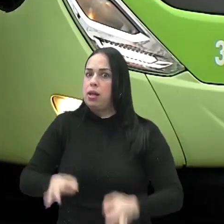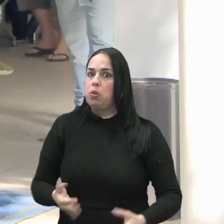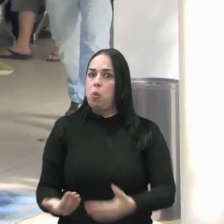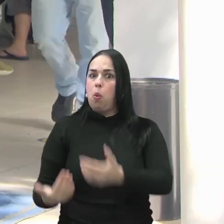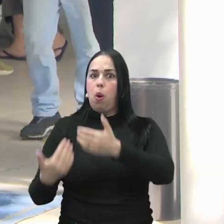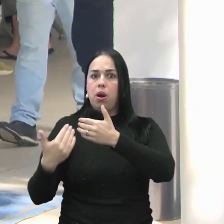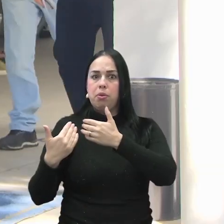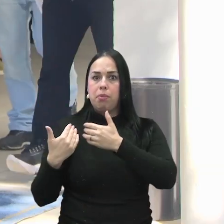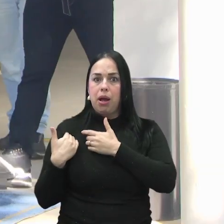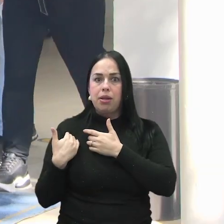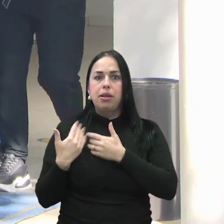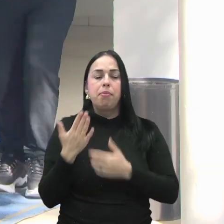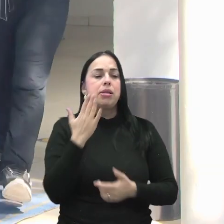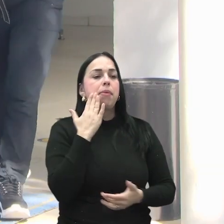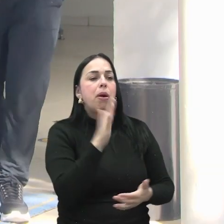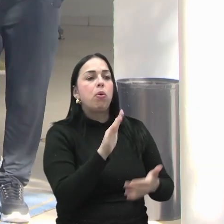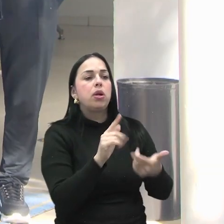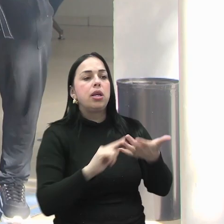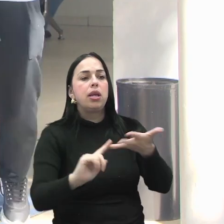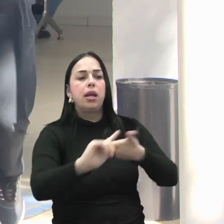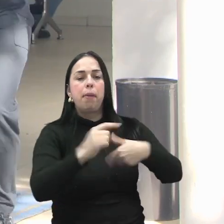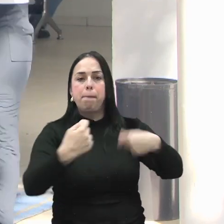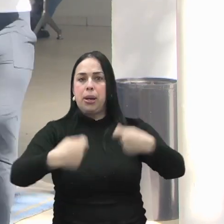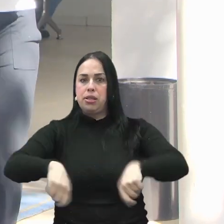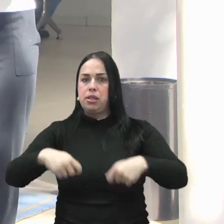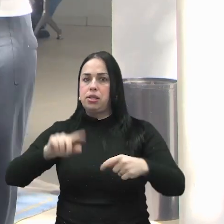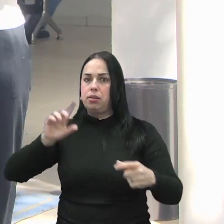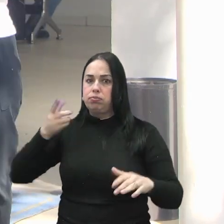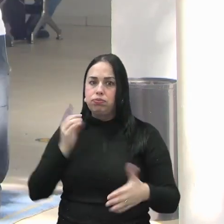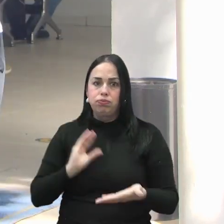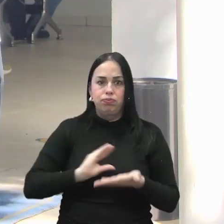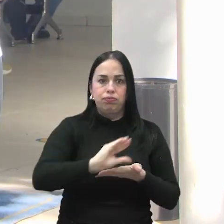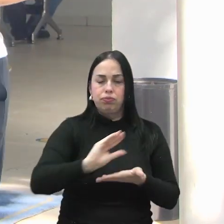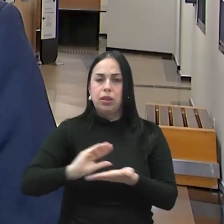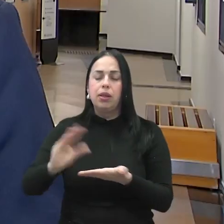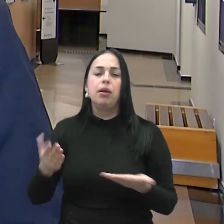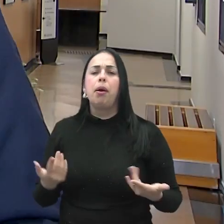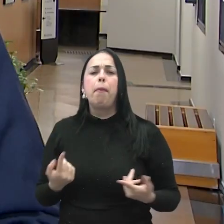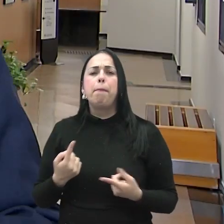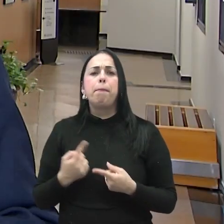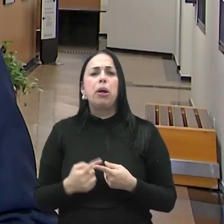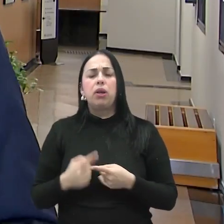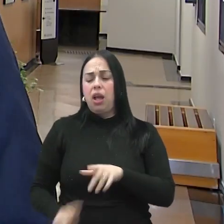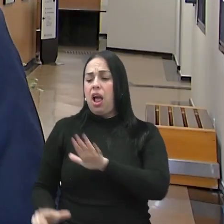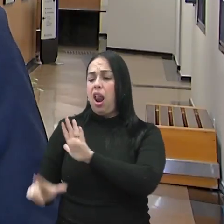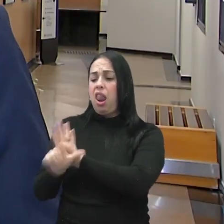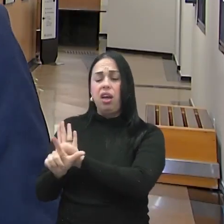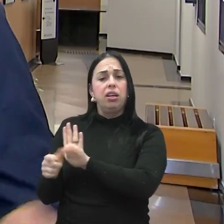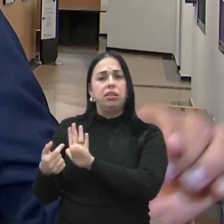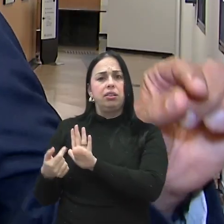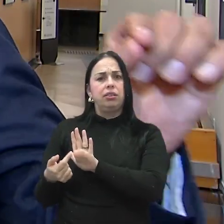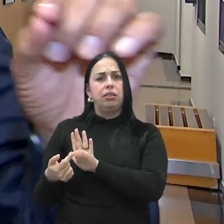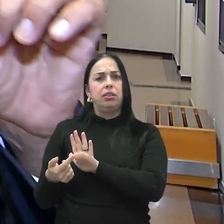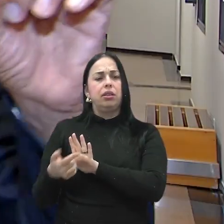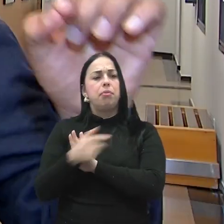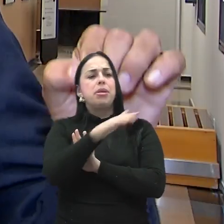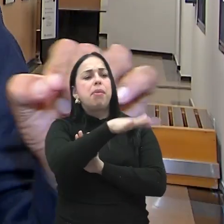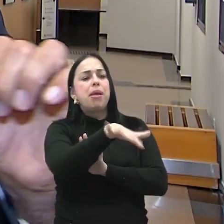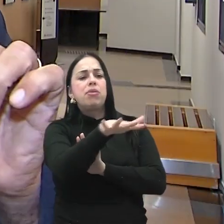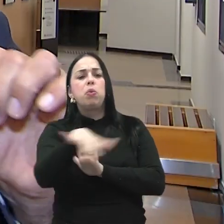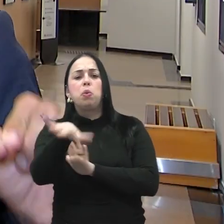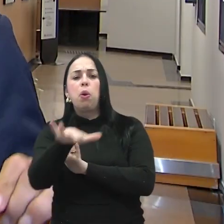responsabilidade, atendendo às reais necessidades dos moradores. Para que serve a LOA? Para distribuir exatamente